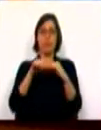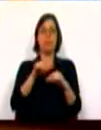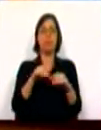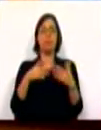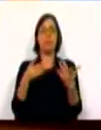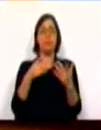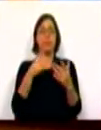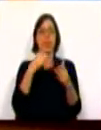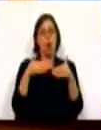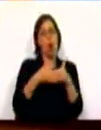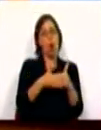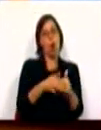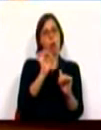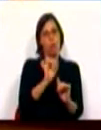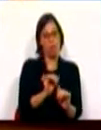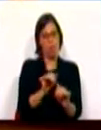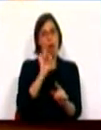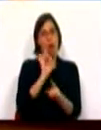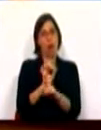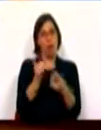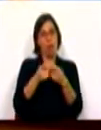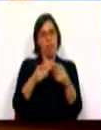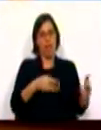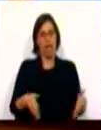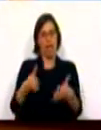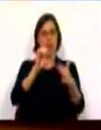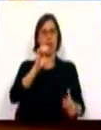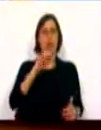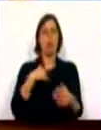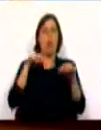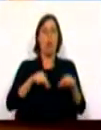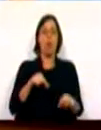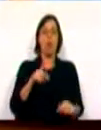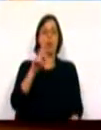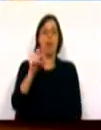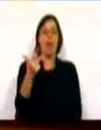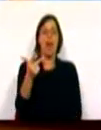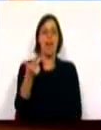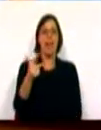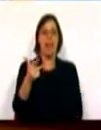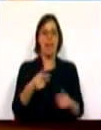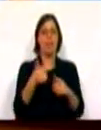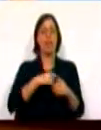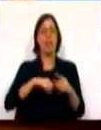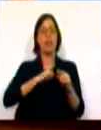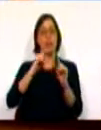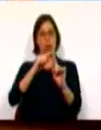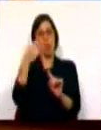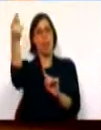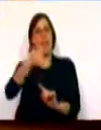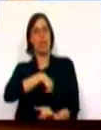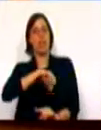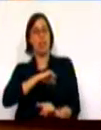harmonioso ordenamento. Situada sobre o Guadiana, hoje Alqueva, e com a Extremadura espanhola do outro lado da margem,